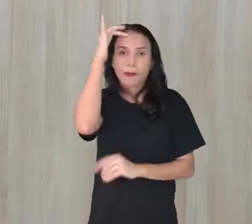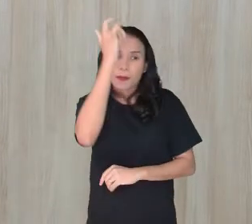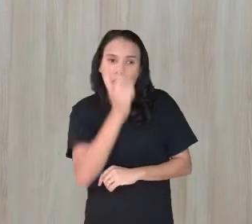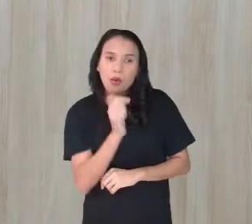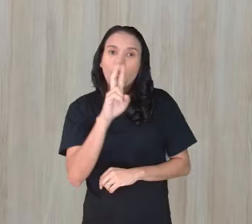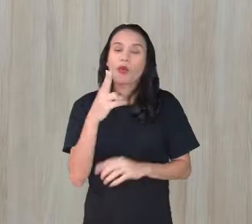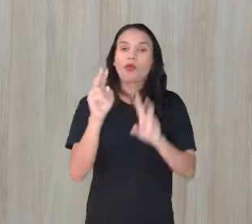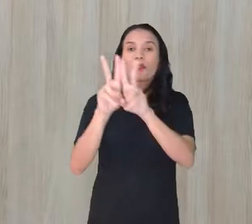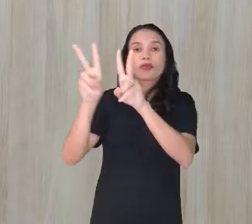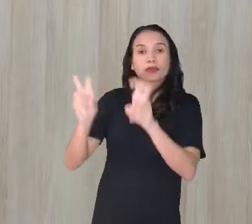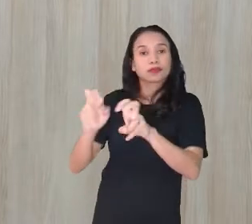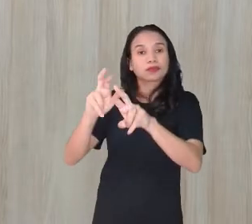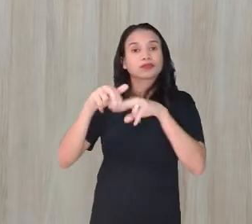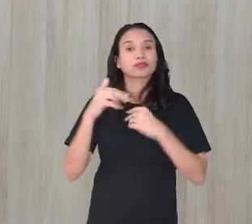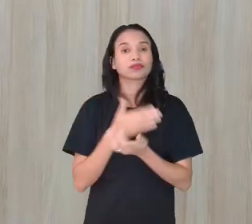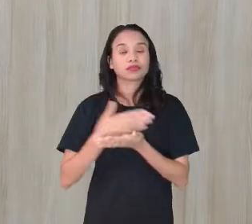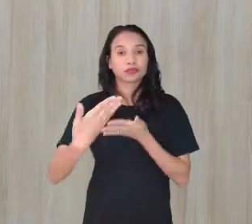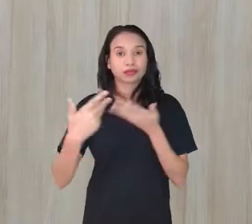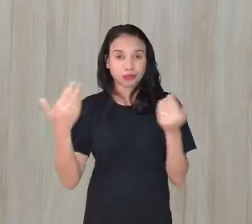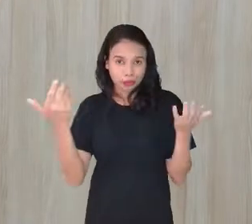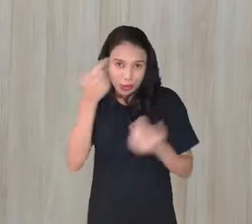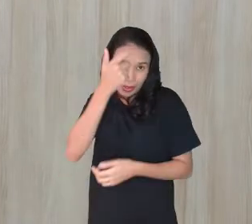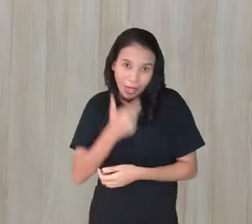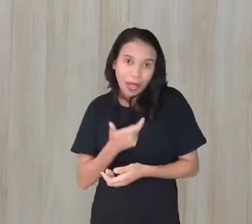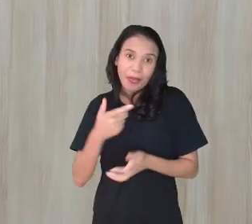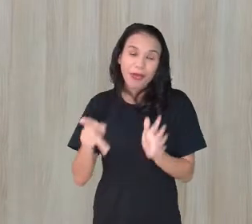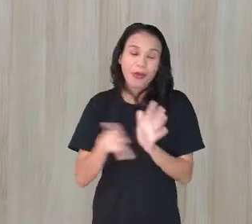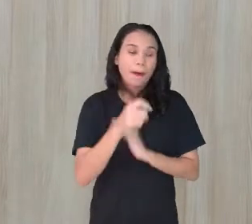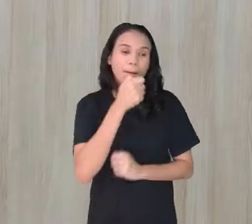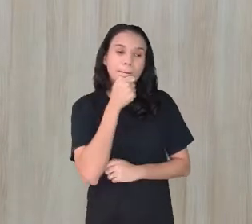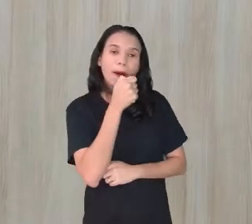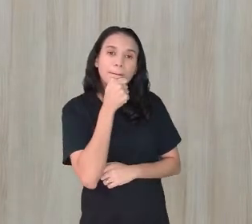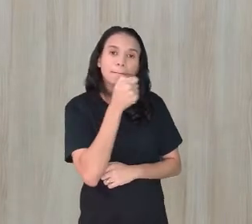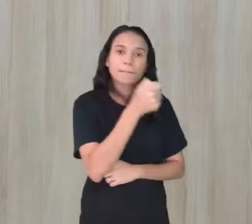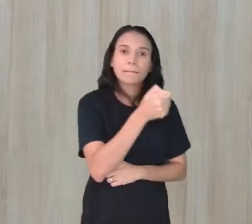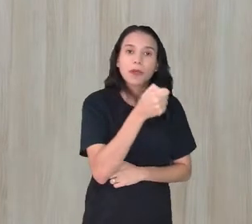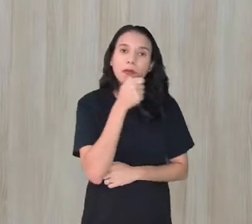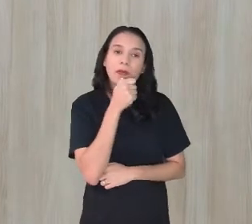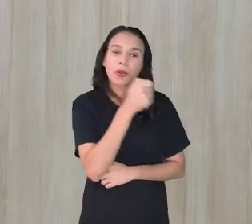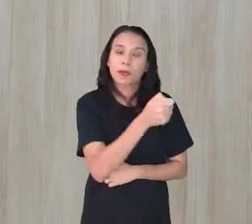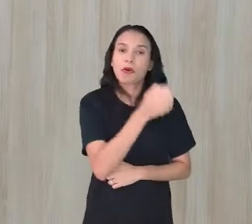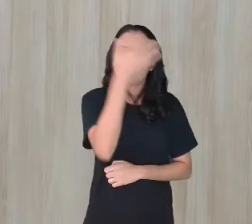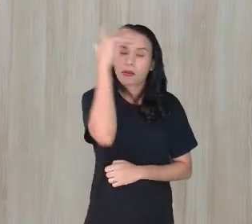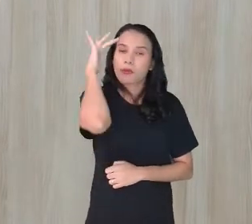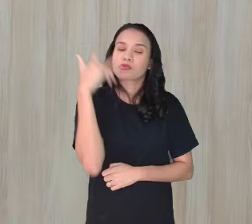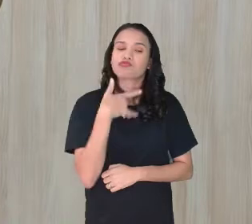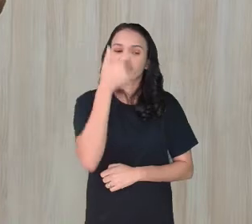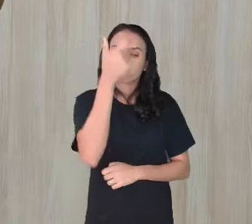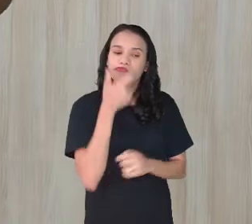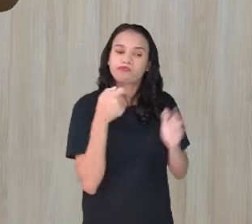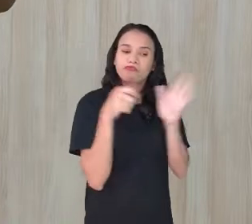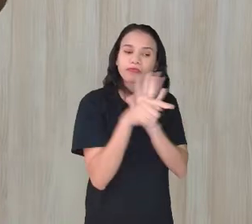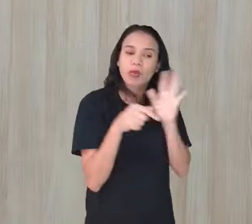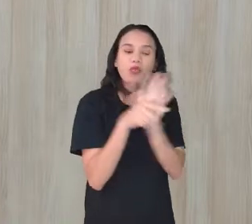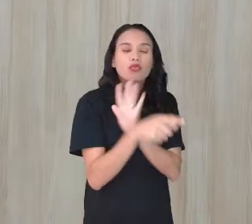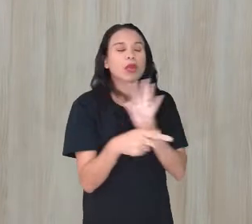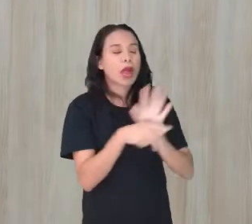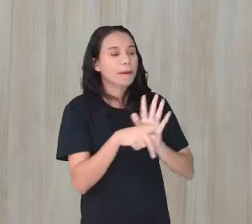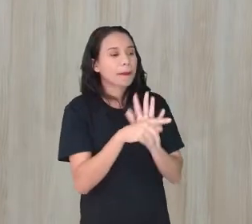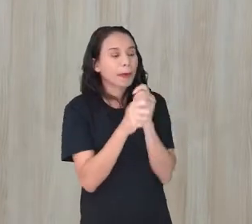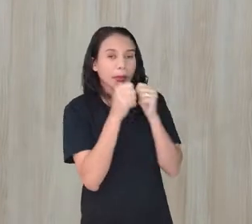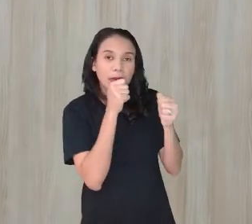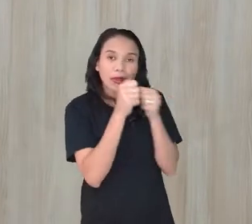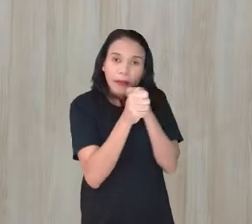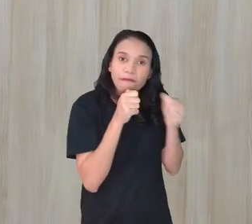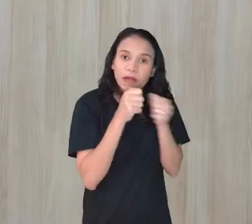tema. Então, eu como entrevistador, né, eu como uma pessoa que manipula e que cria a entrevista,